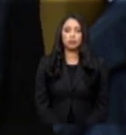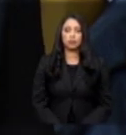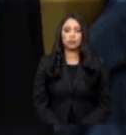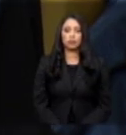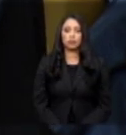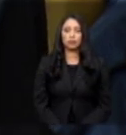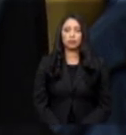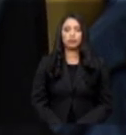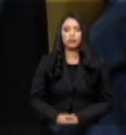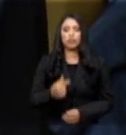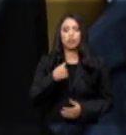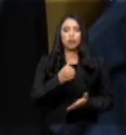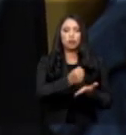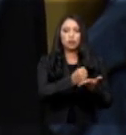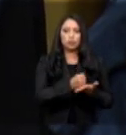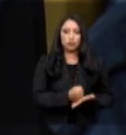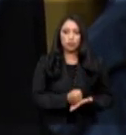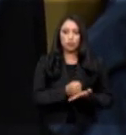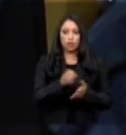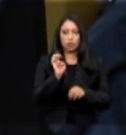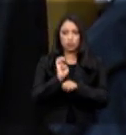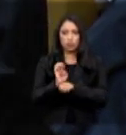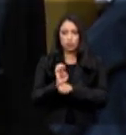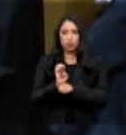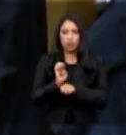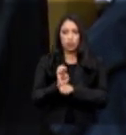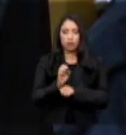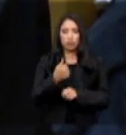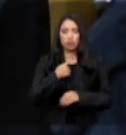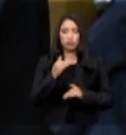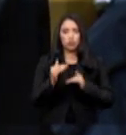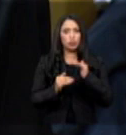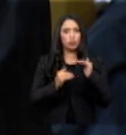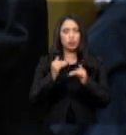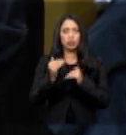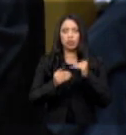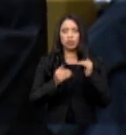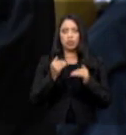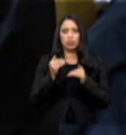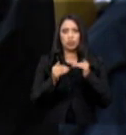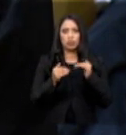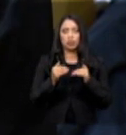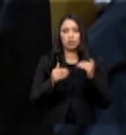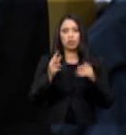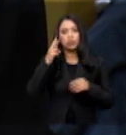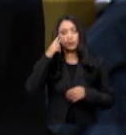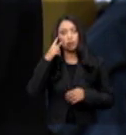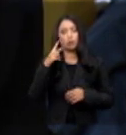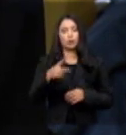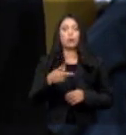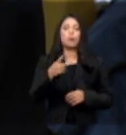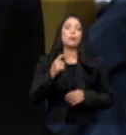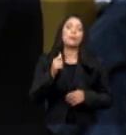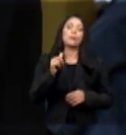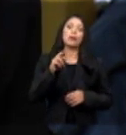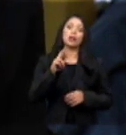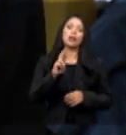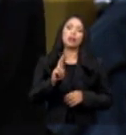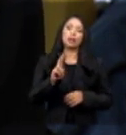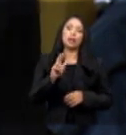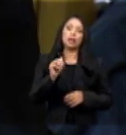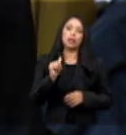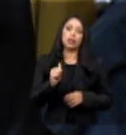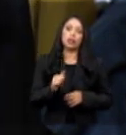Eu venho de um estado, ministro, em que eu cresci ouvindo que o Pará tem